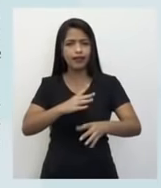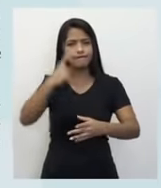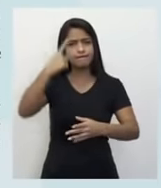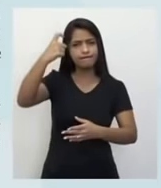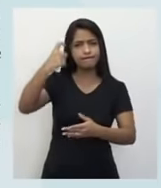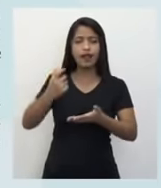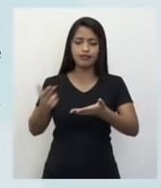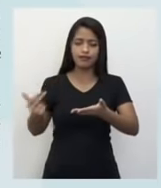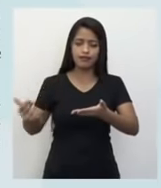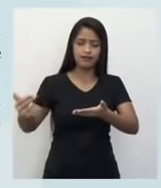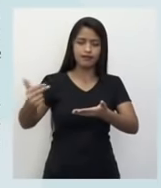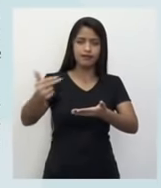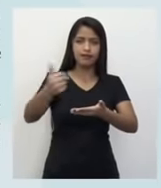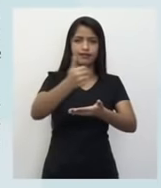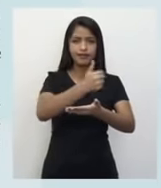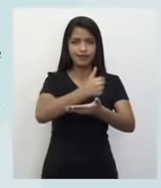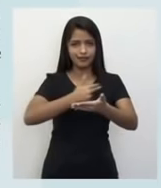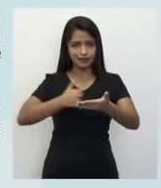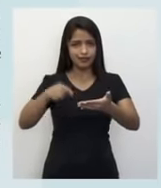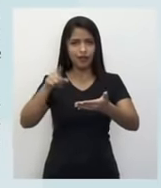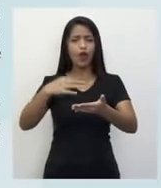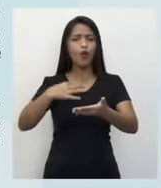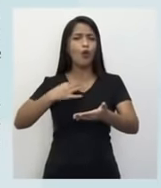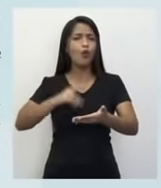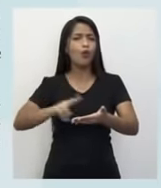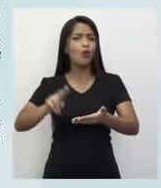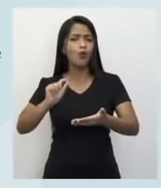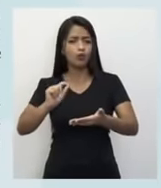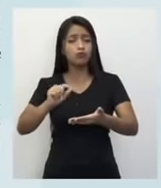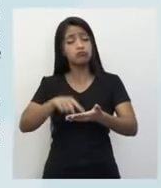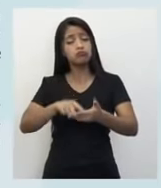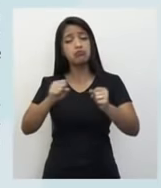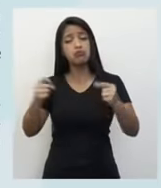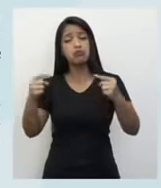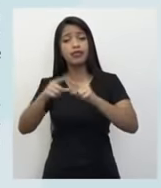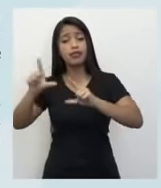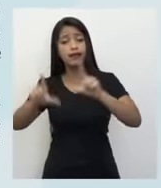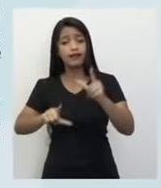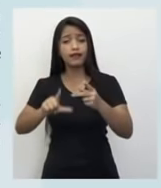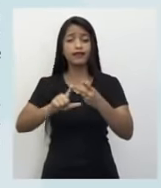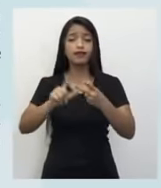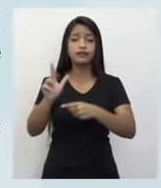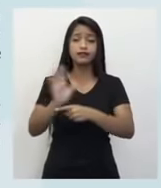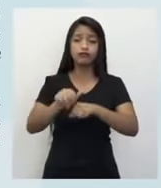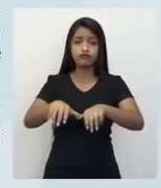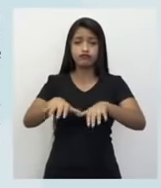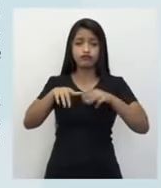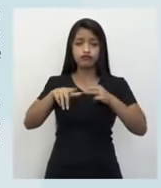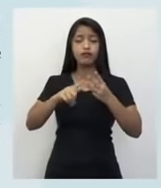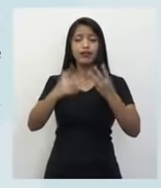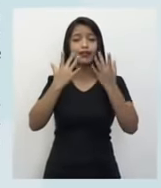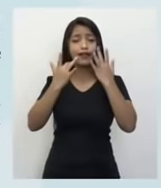conjunto de figurino utilizado por personagens, podendo ser para TV, cinema, teatro, espetáculos